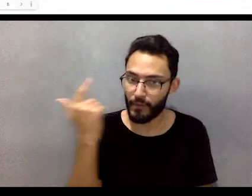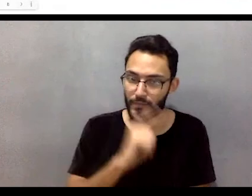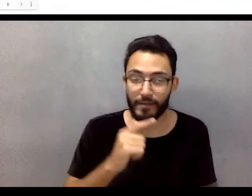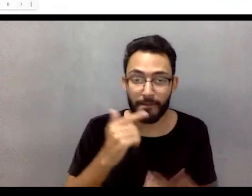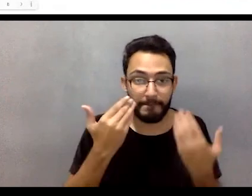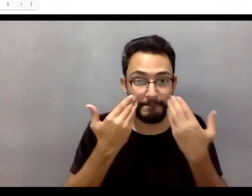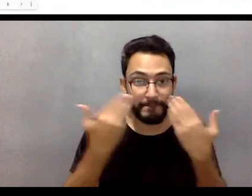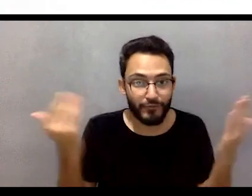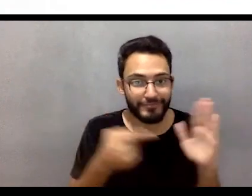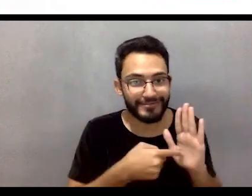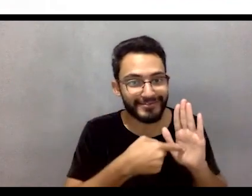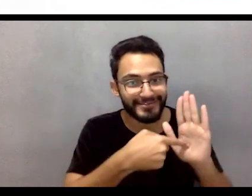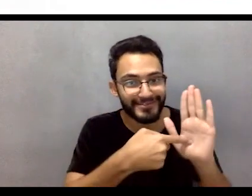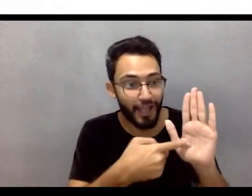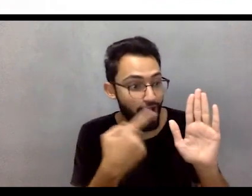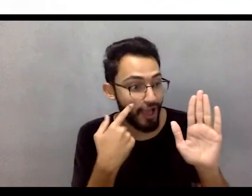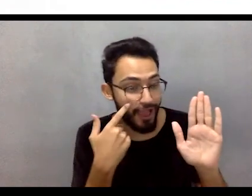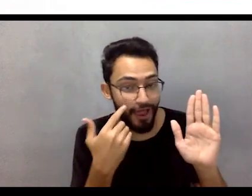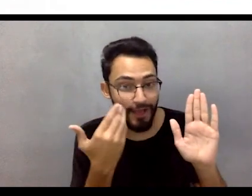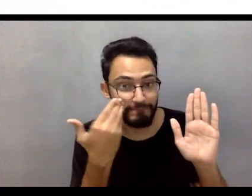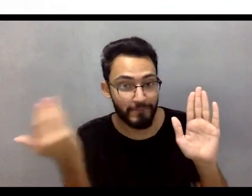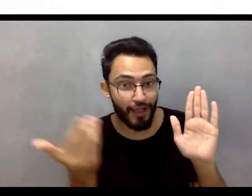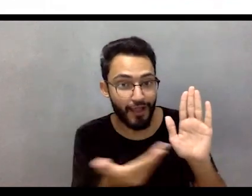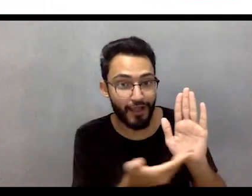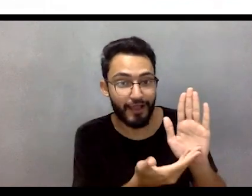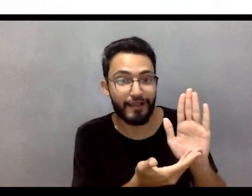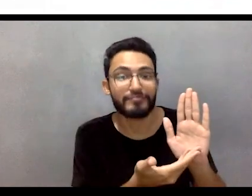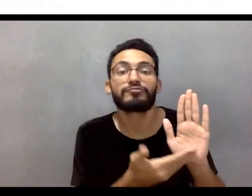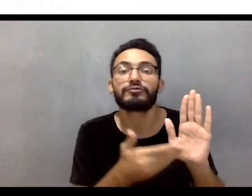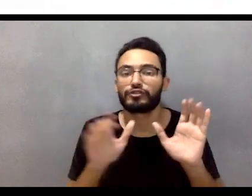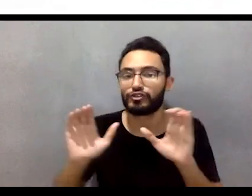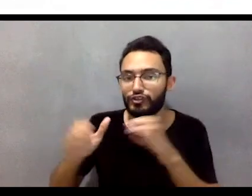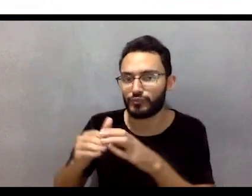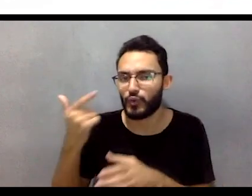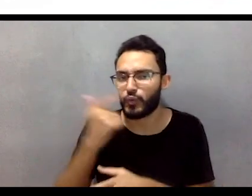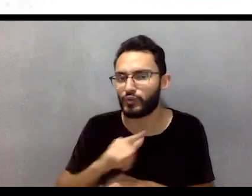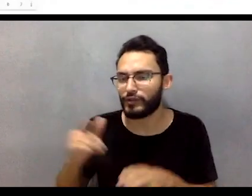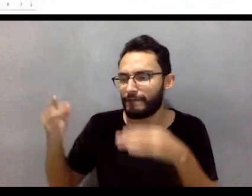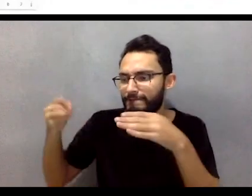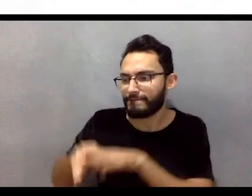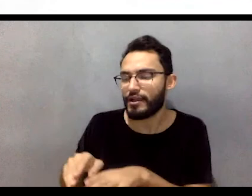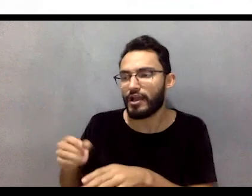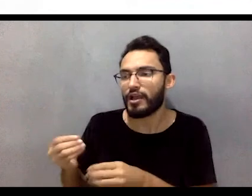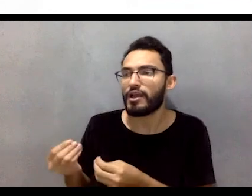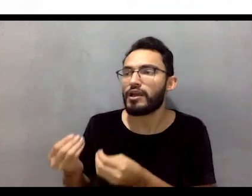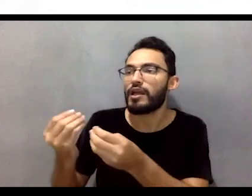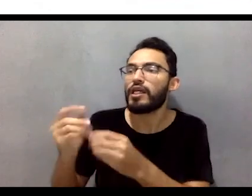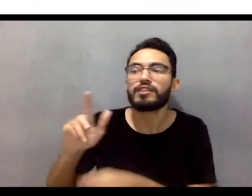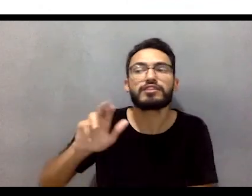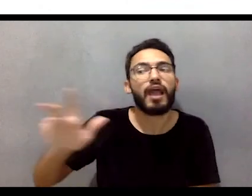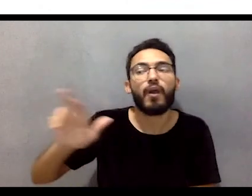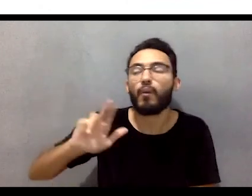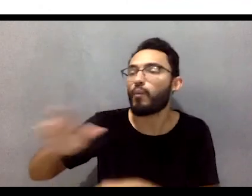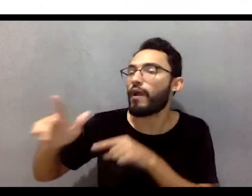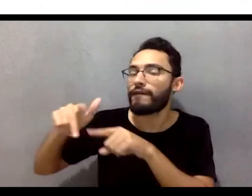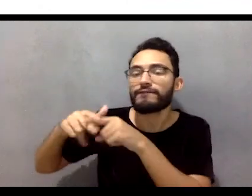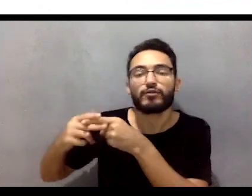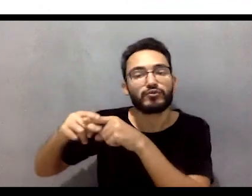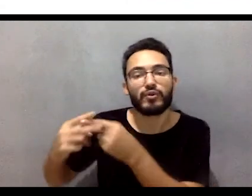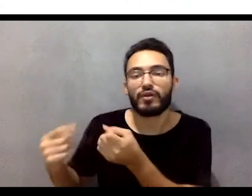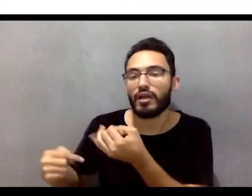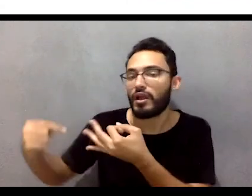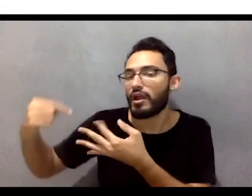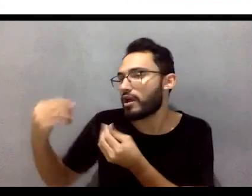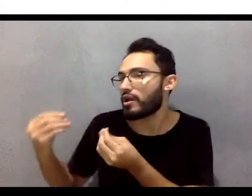demonstrar isso, consegue demonstrar que o time está entregando não é uma funcionalidade,